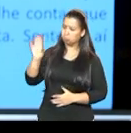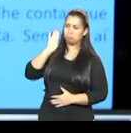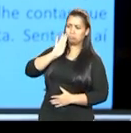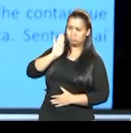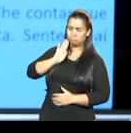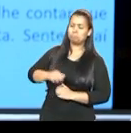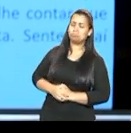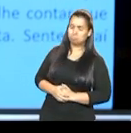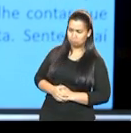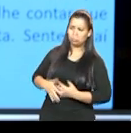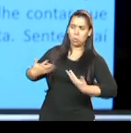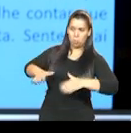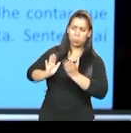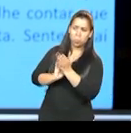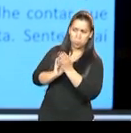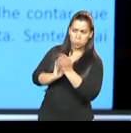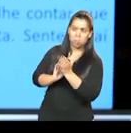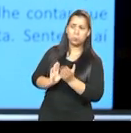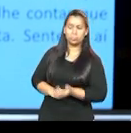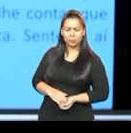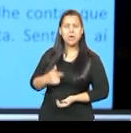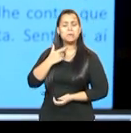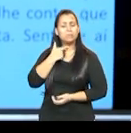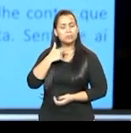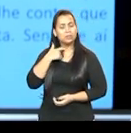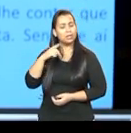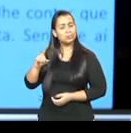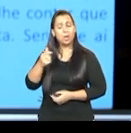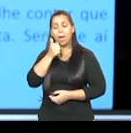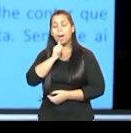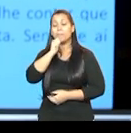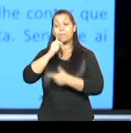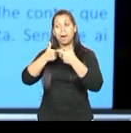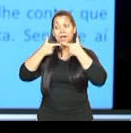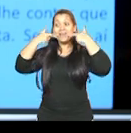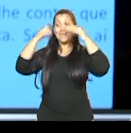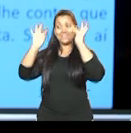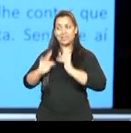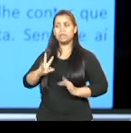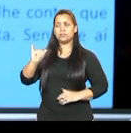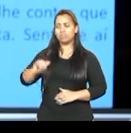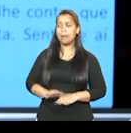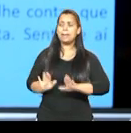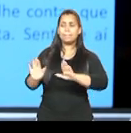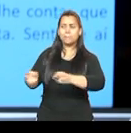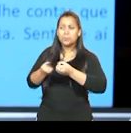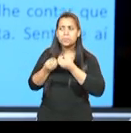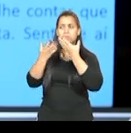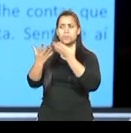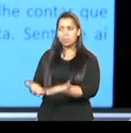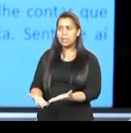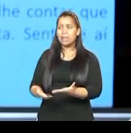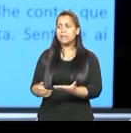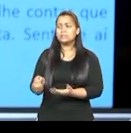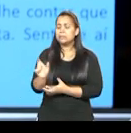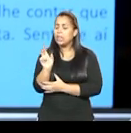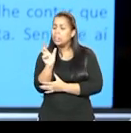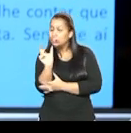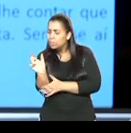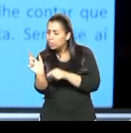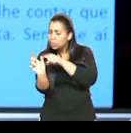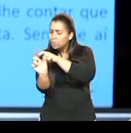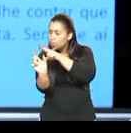sem dúvida. Basta a intenção para sua mãe ficar contente. Mas devo lhe contar que esse nome não corresponde a uma